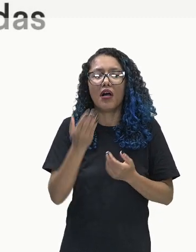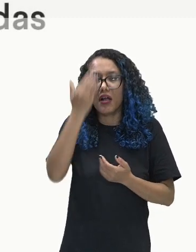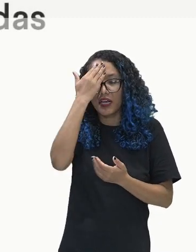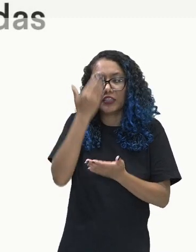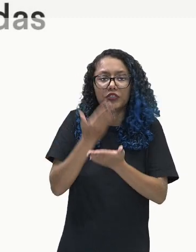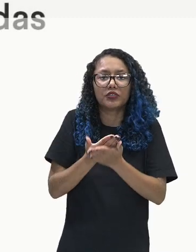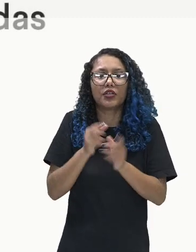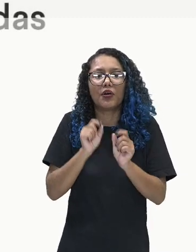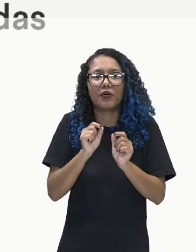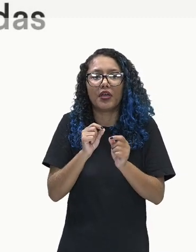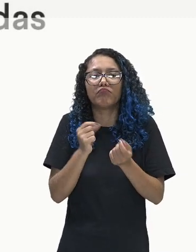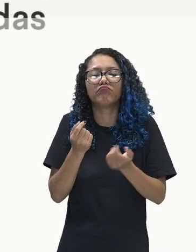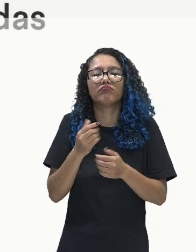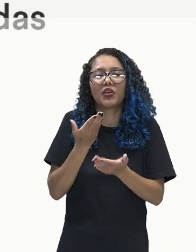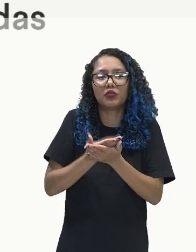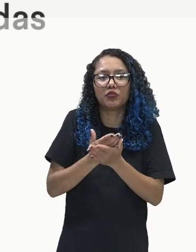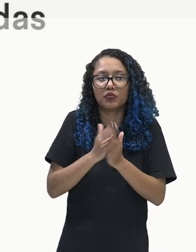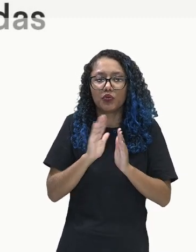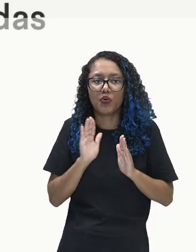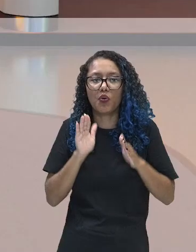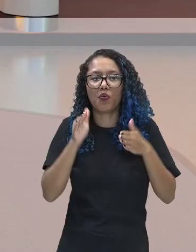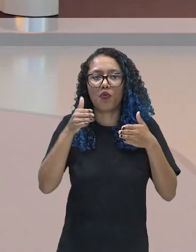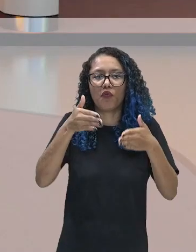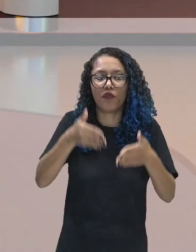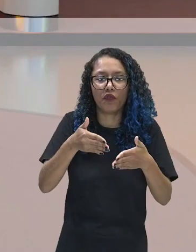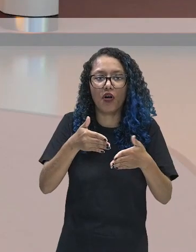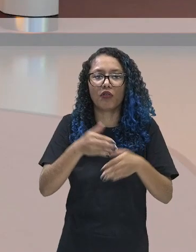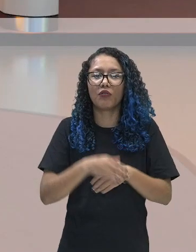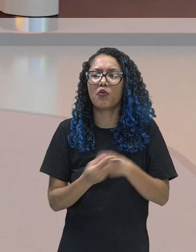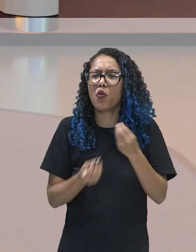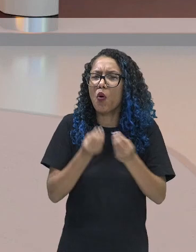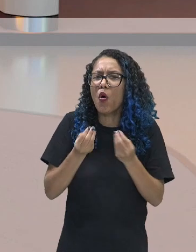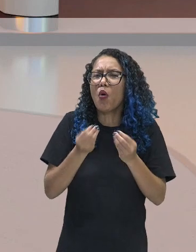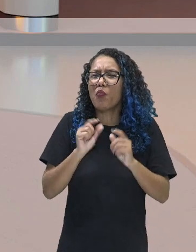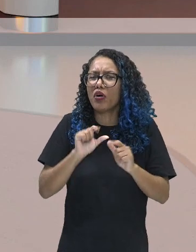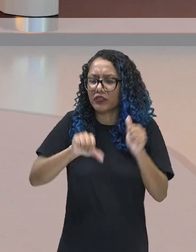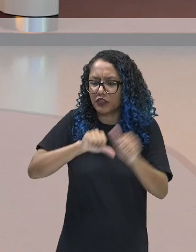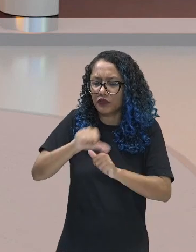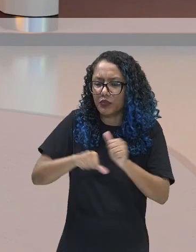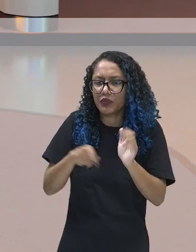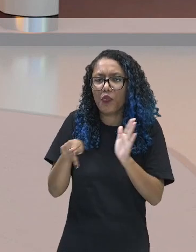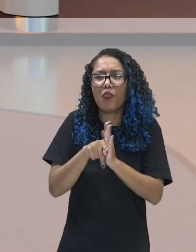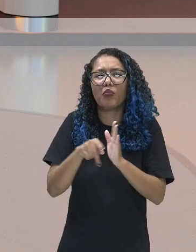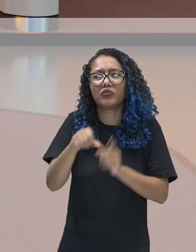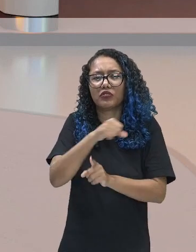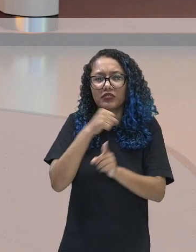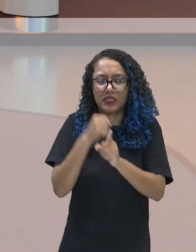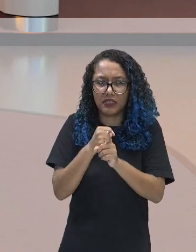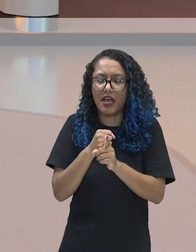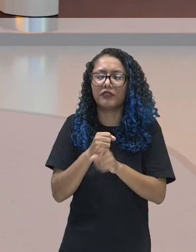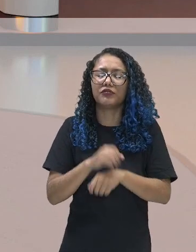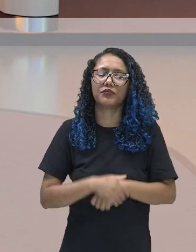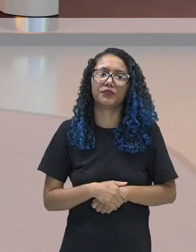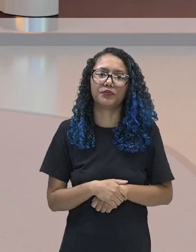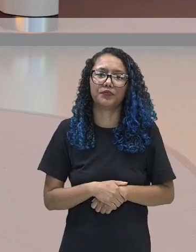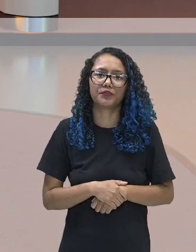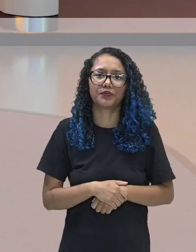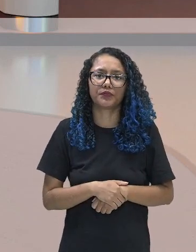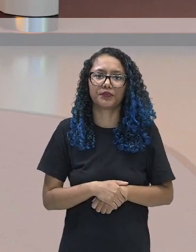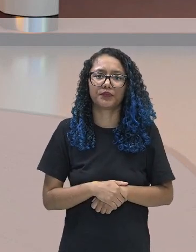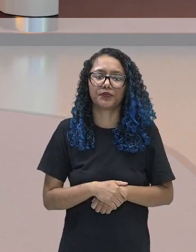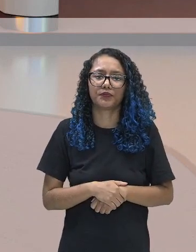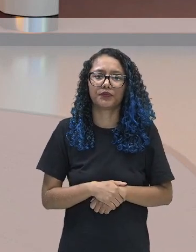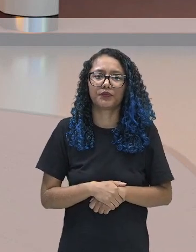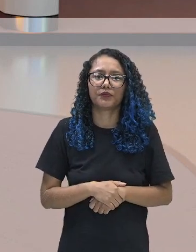humana ao longo do tempo. A gente viu aí algo interessante, tá, gente? Que não é apenas